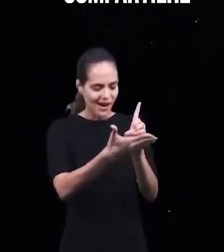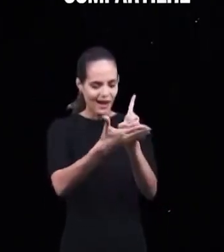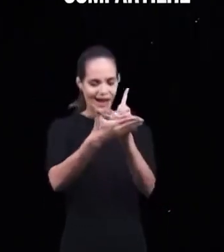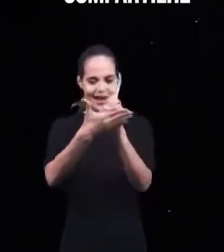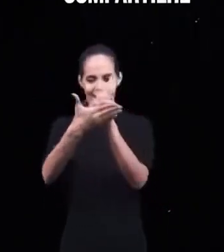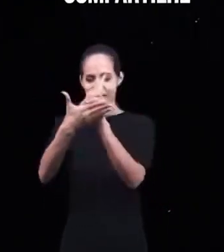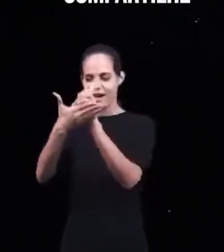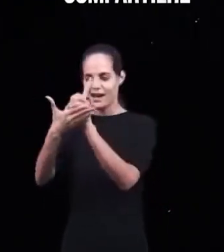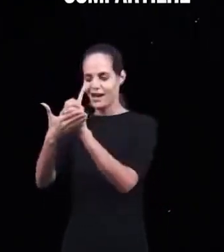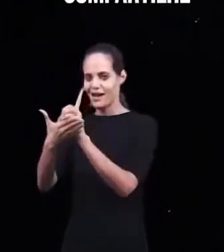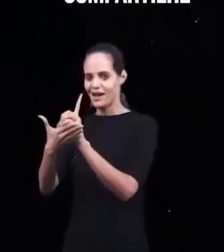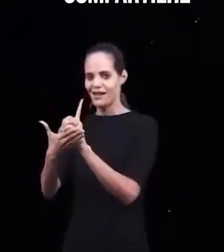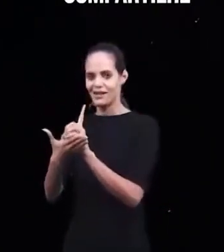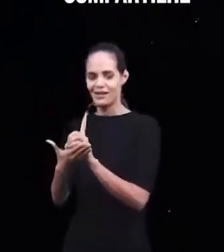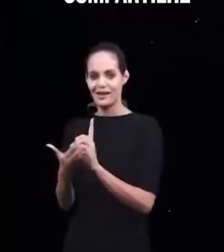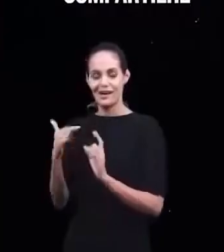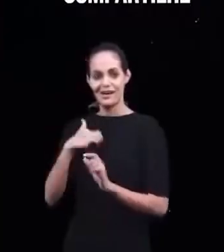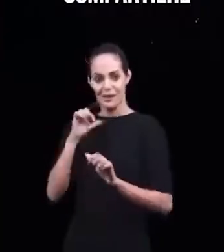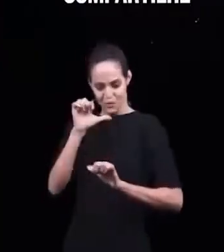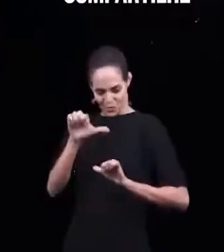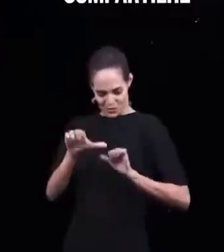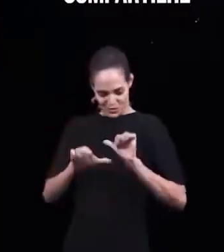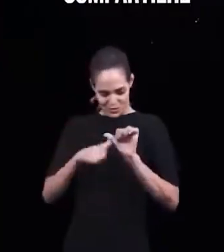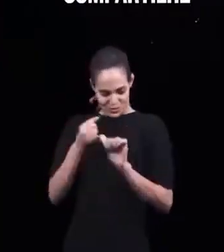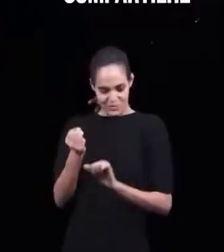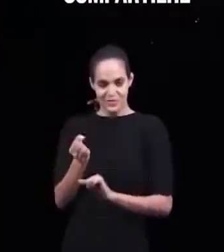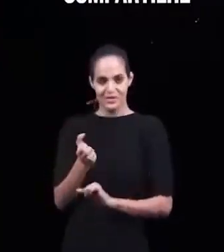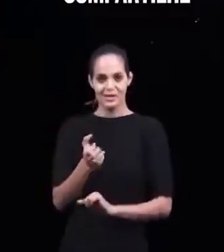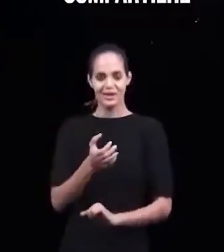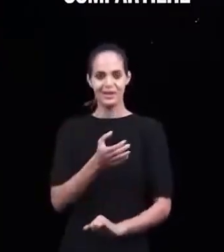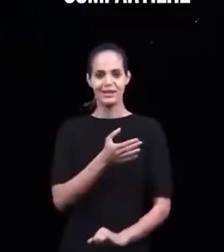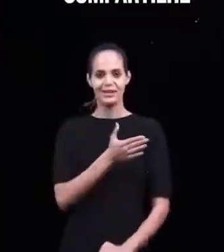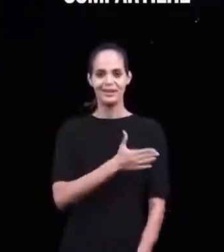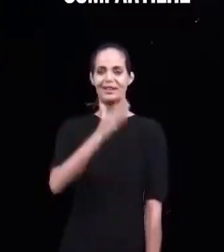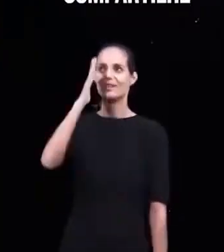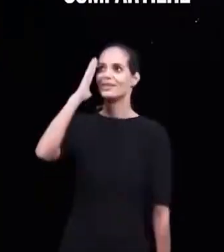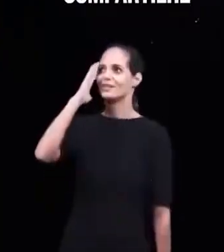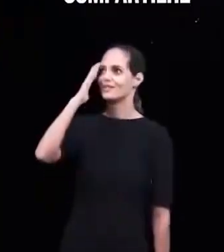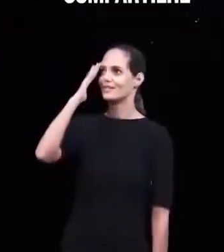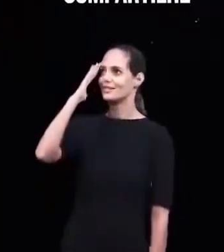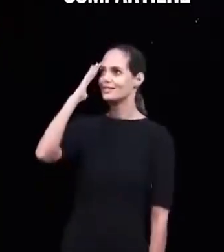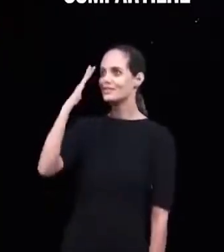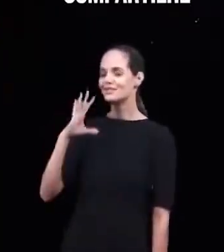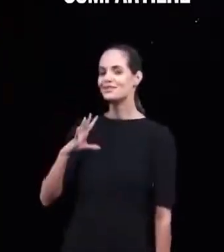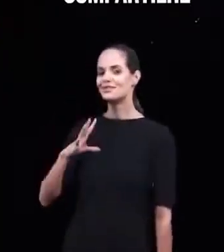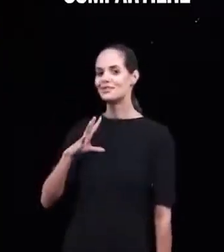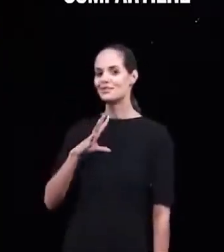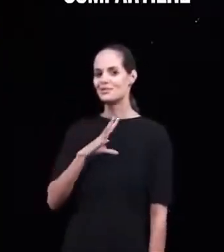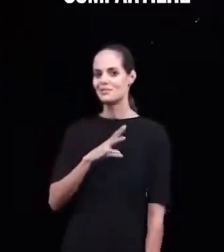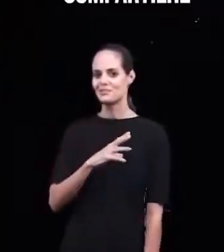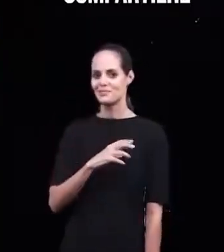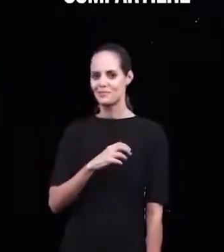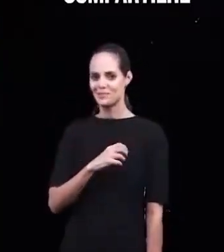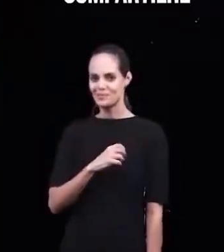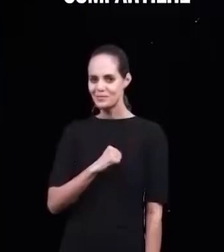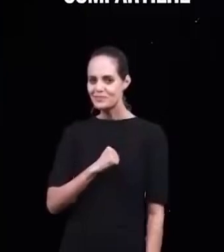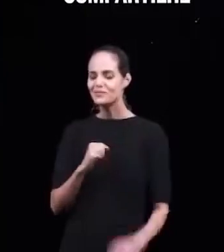Jesus. Nasci de novo pra entender o amor